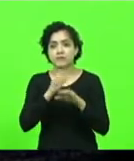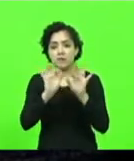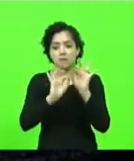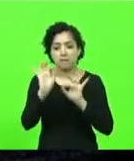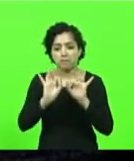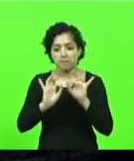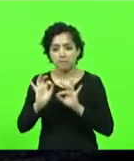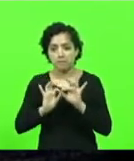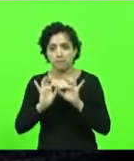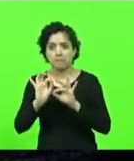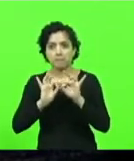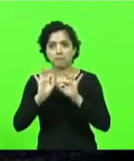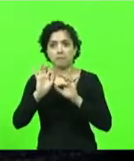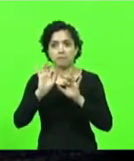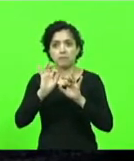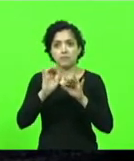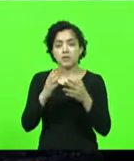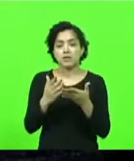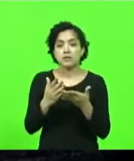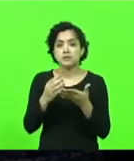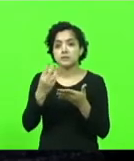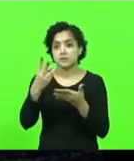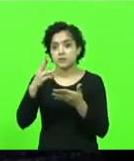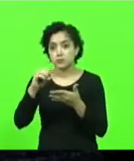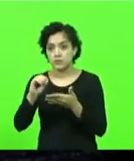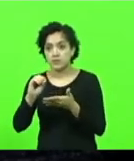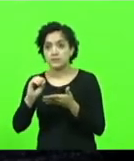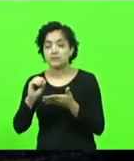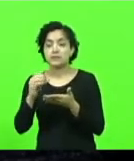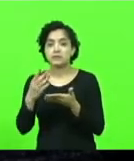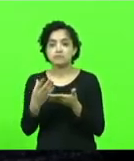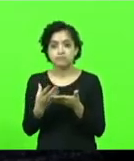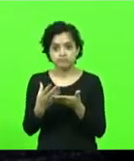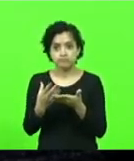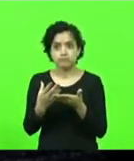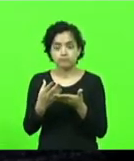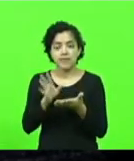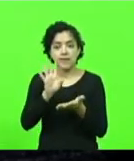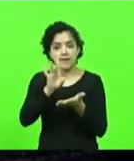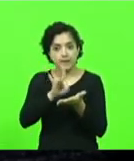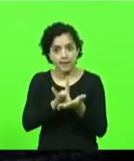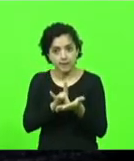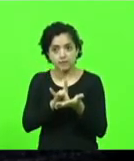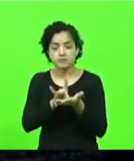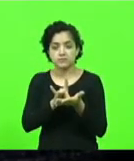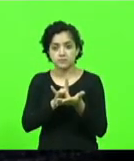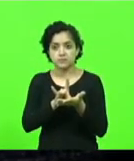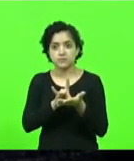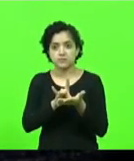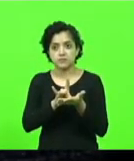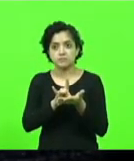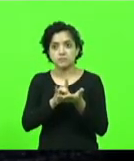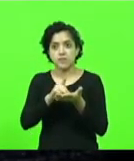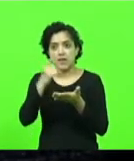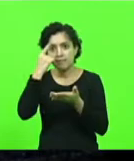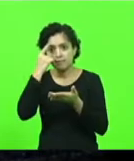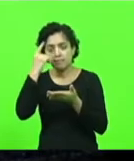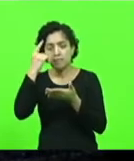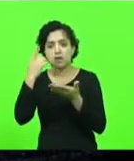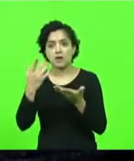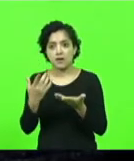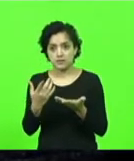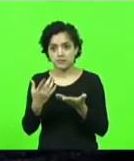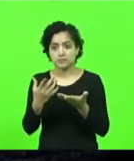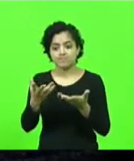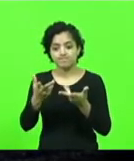numa rede social são trinta capítulos com mulheres reais cheias de ideais que convencem